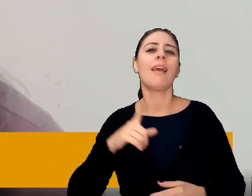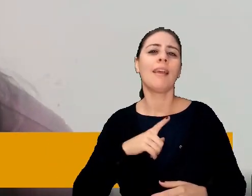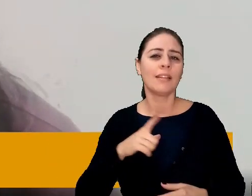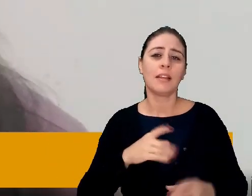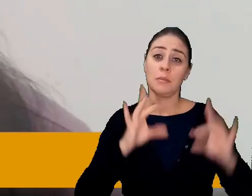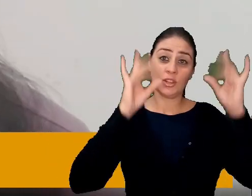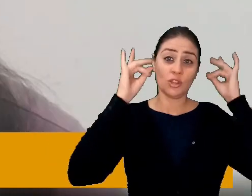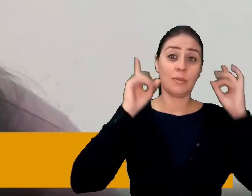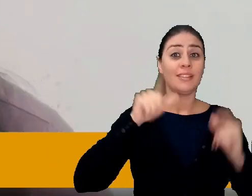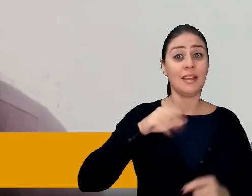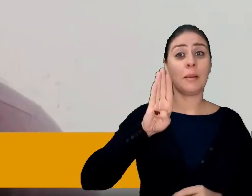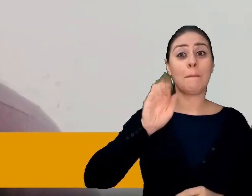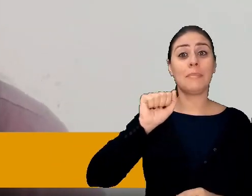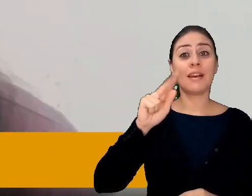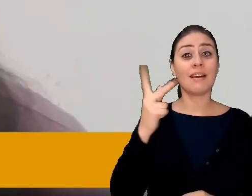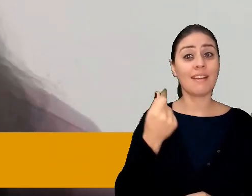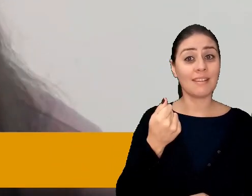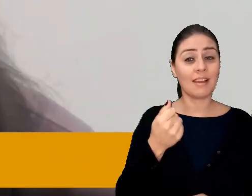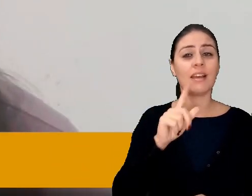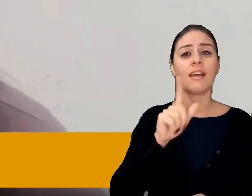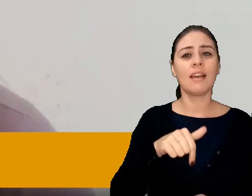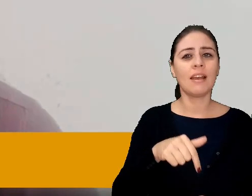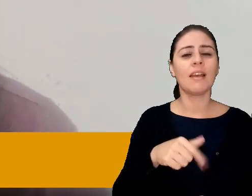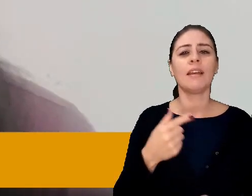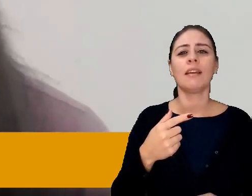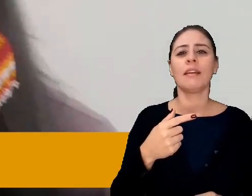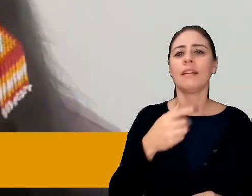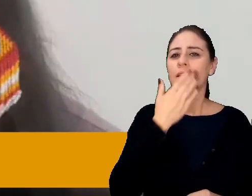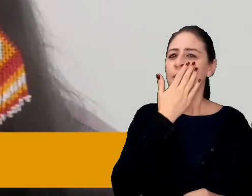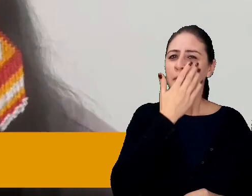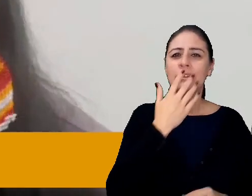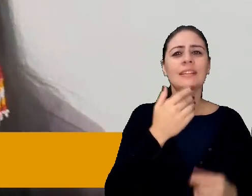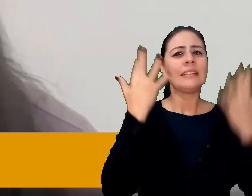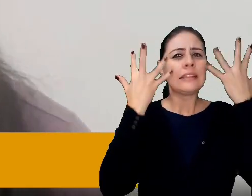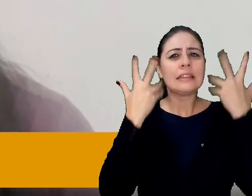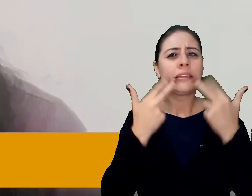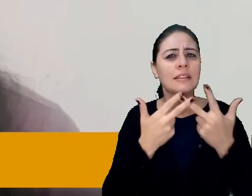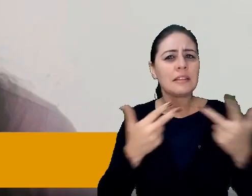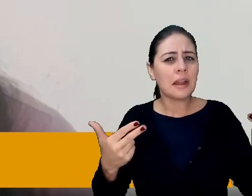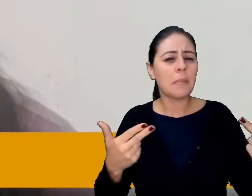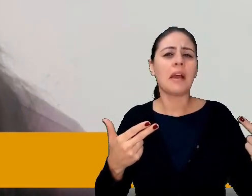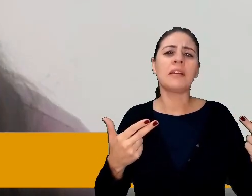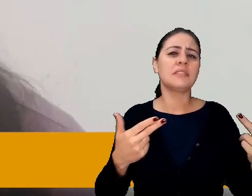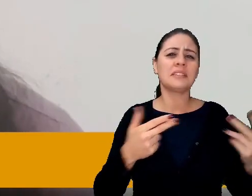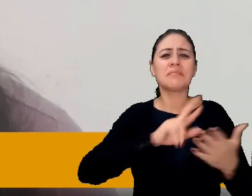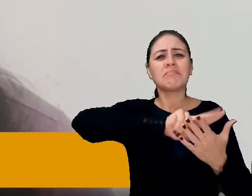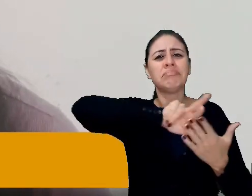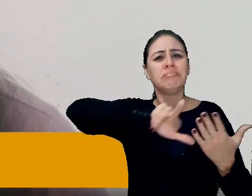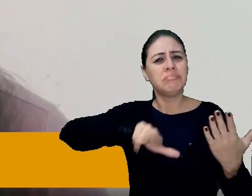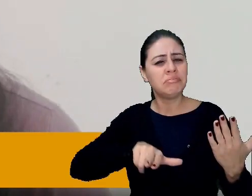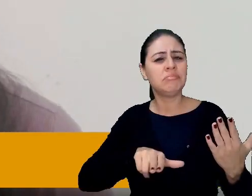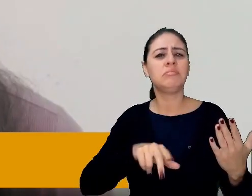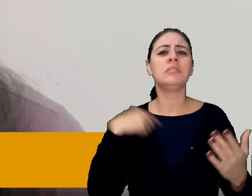mas antigamente ela era com banha, e não era banha de porco, era banha de paca, banha de tatu, né? Banha de carne de caça mesmo,